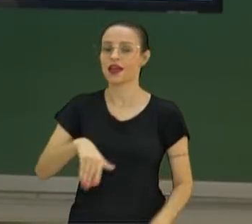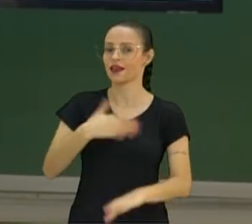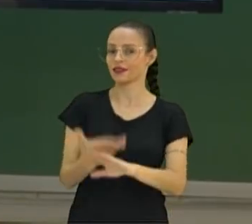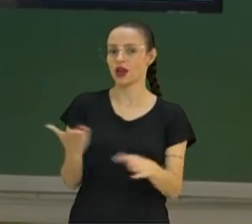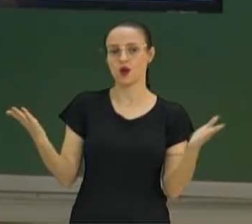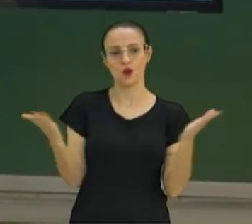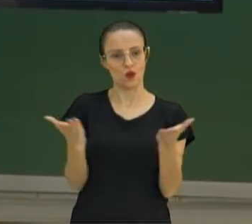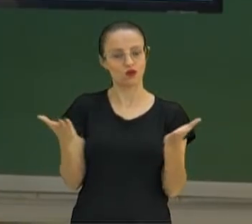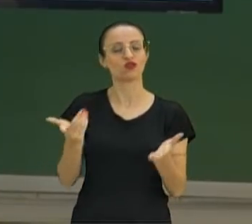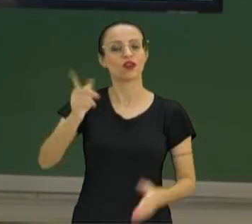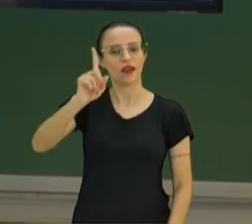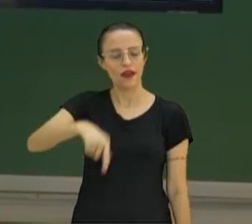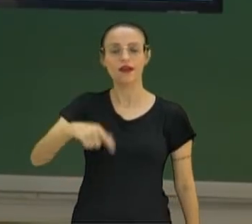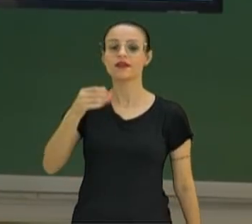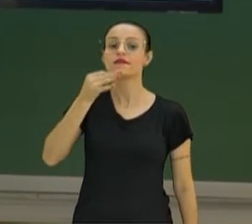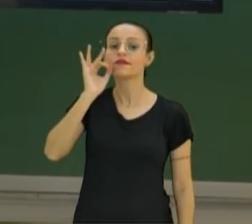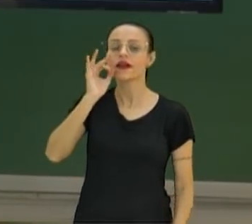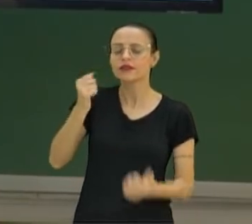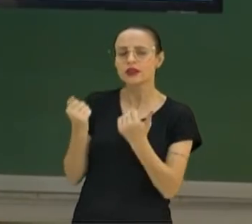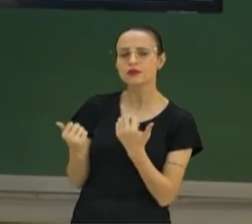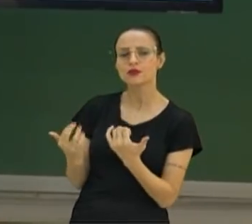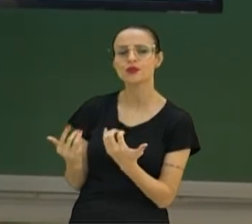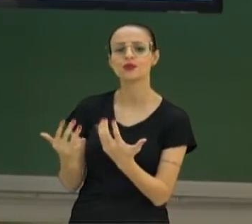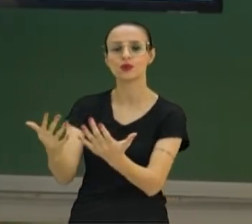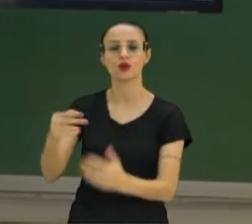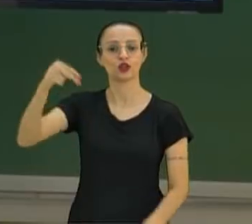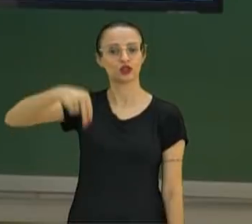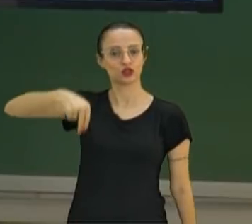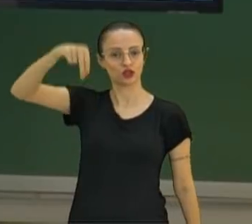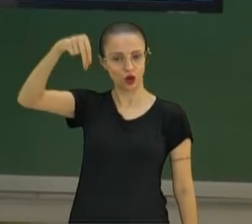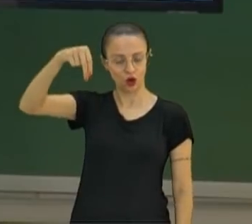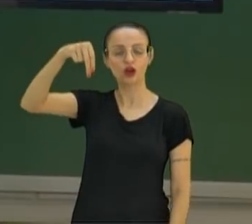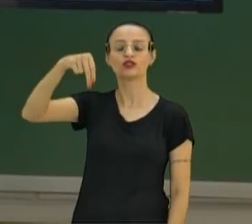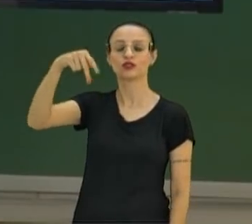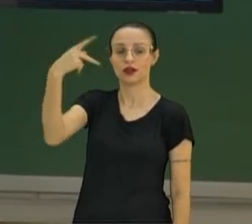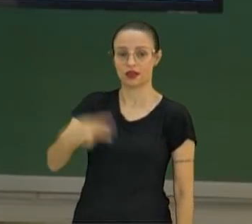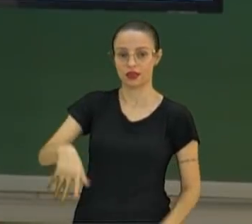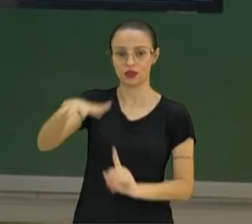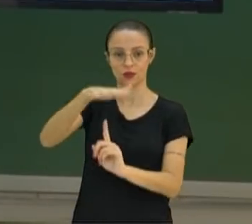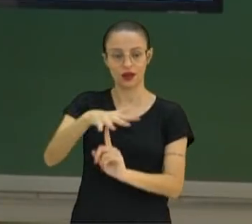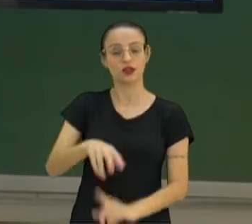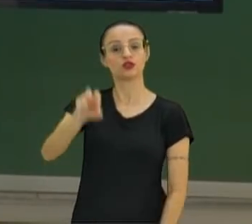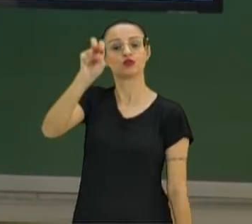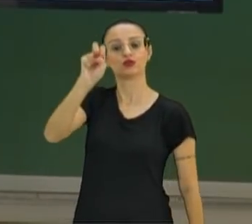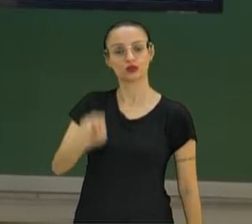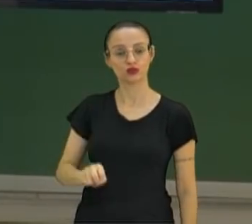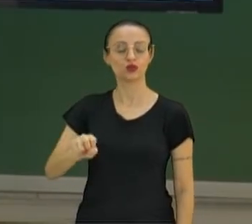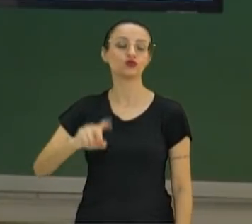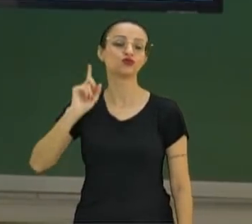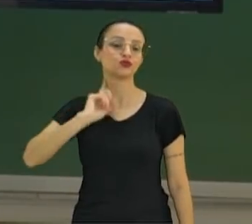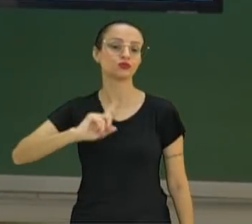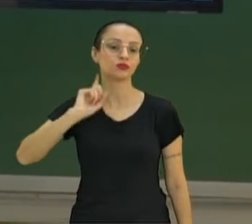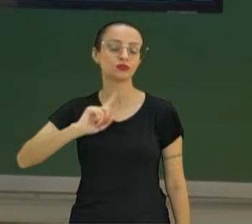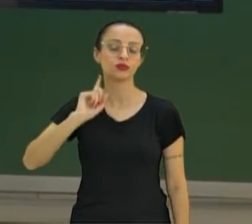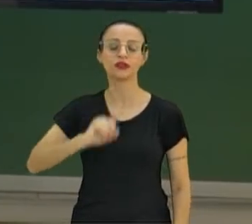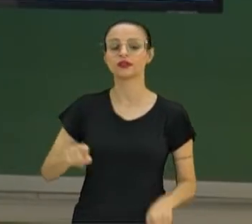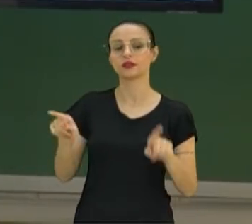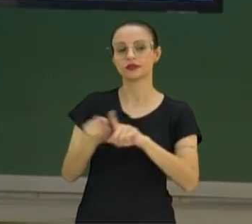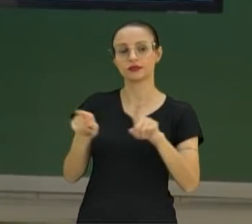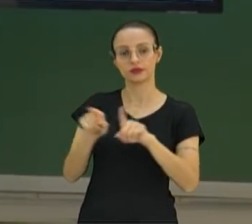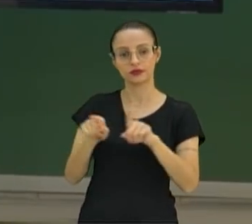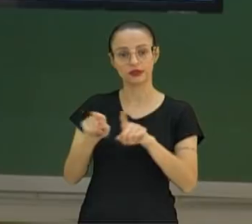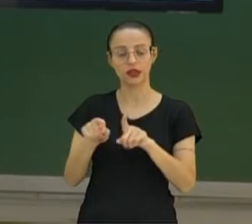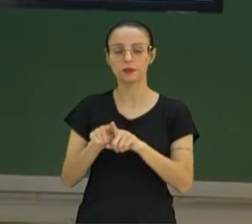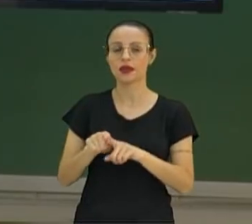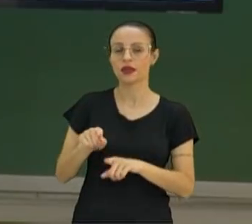dias de hoje, né? O café ele vai ser produzido no norte do estado do Paraná, no sul do estado de Minas, parte do